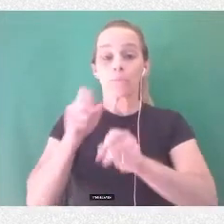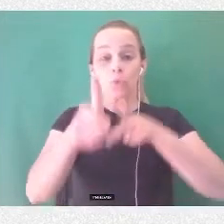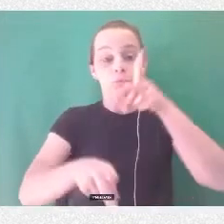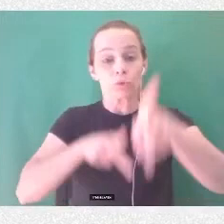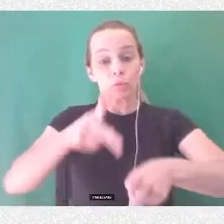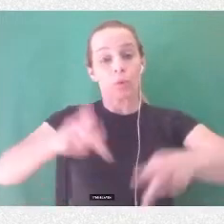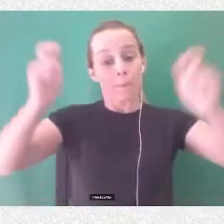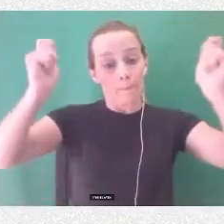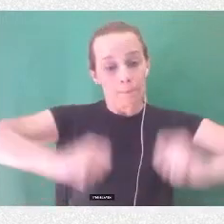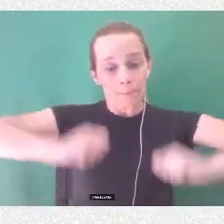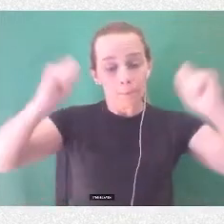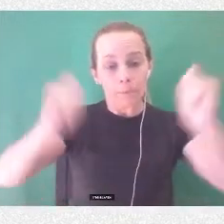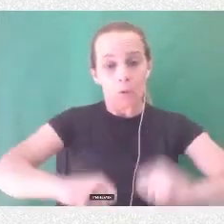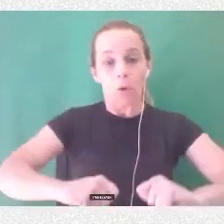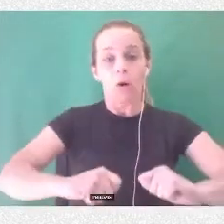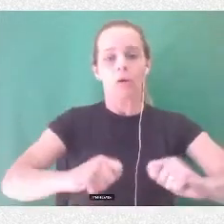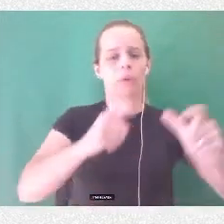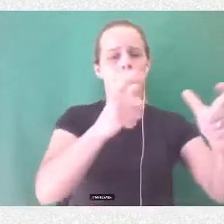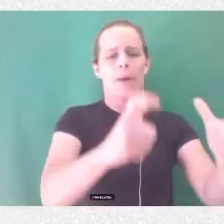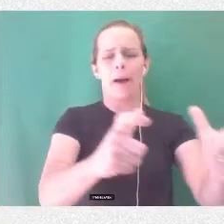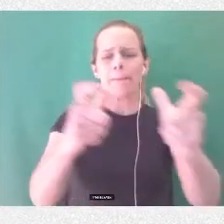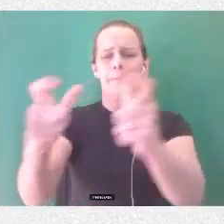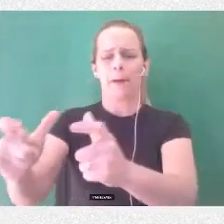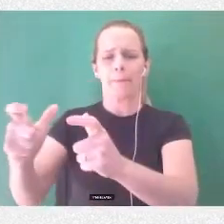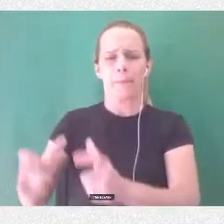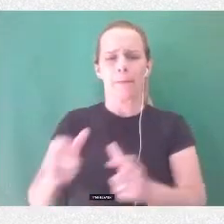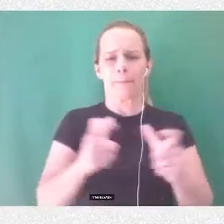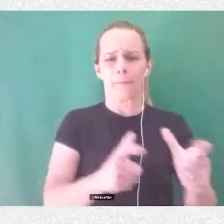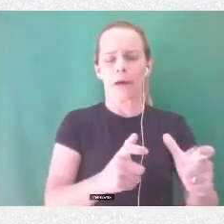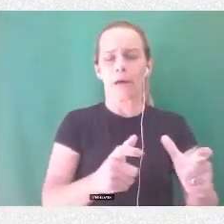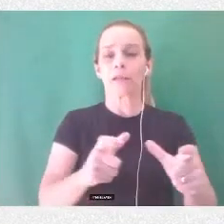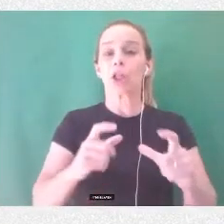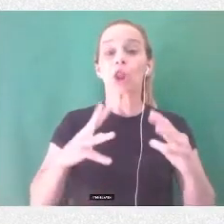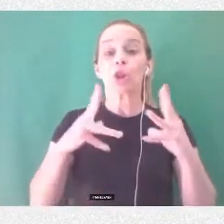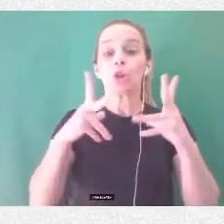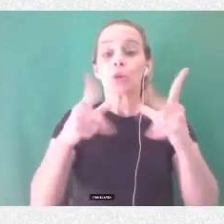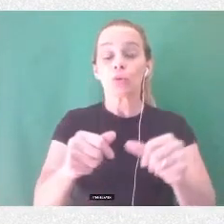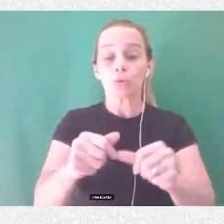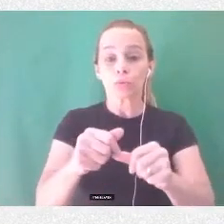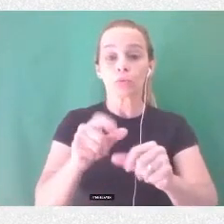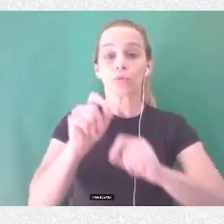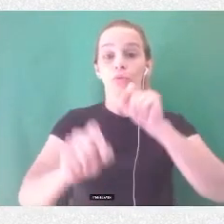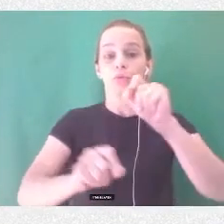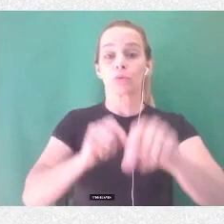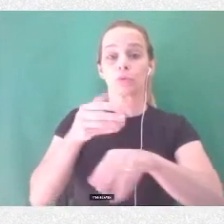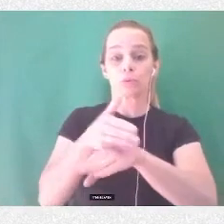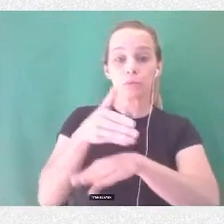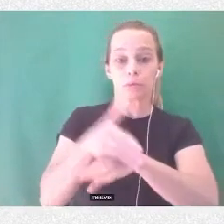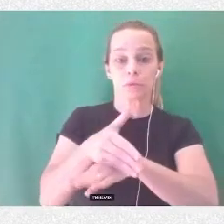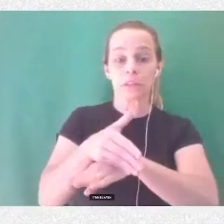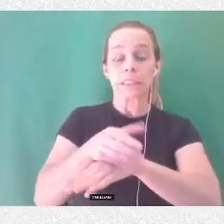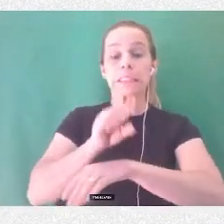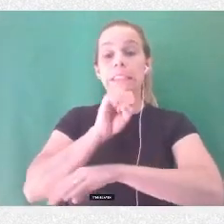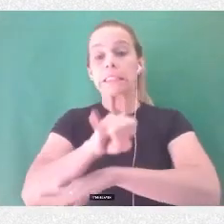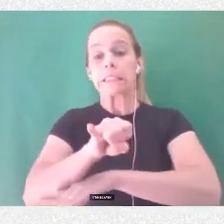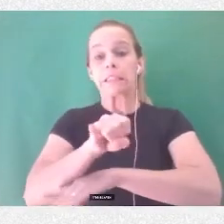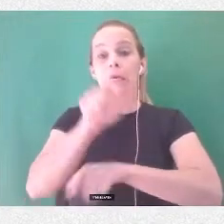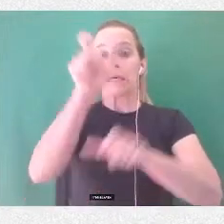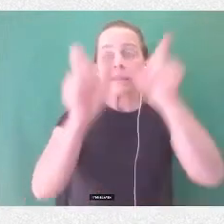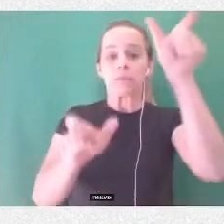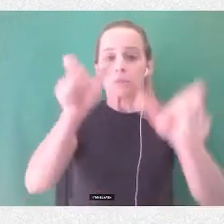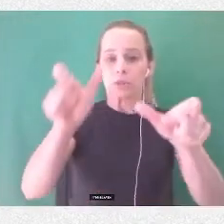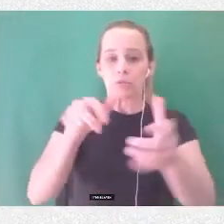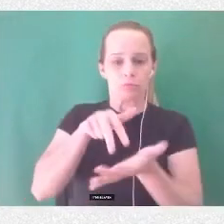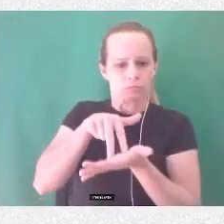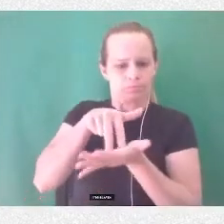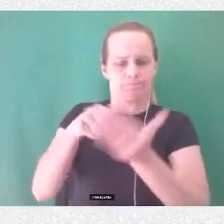onde quer que ele esteja, nos entes federados, se os seus mandatários, se aqueles que estão no ordenamento dos